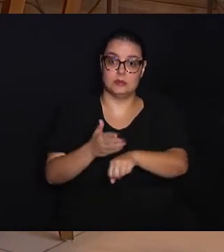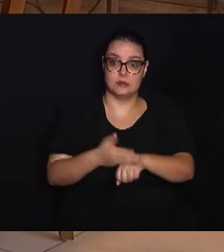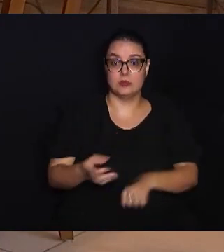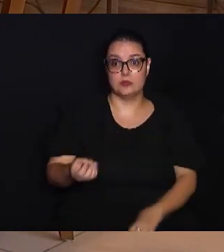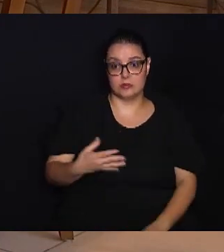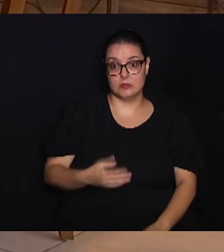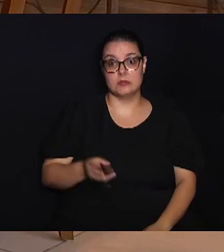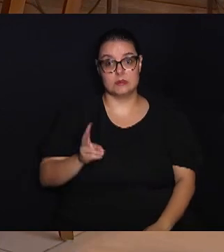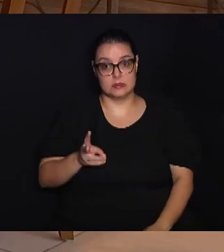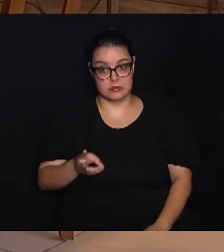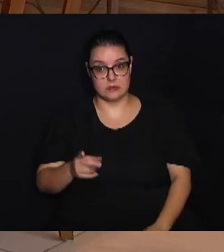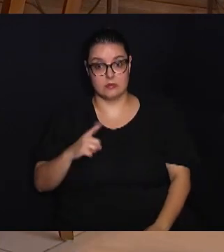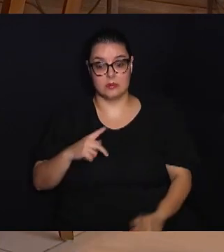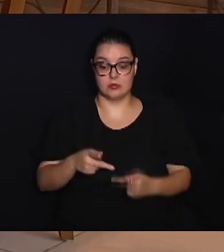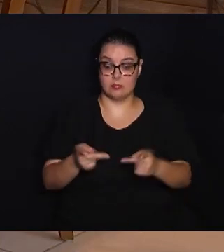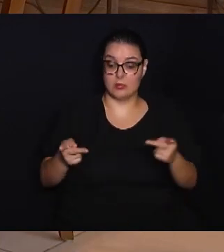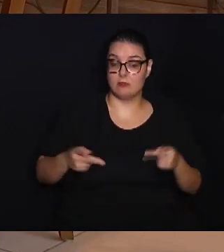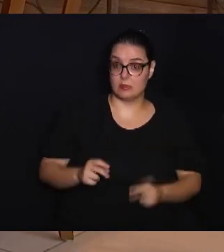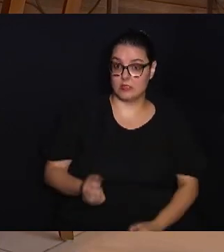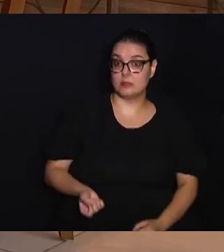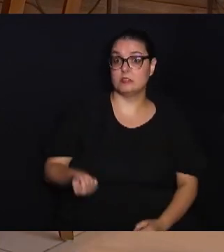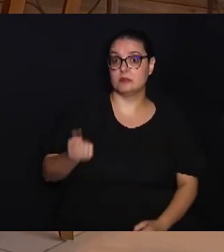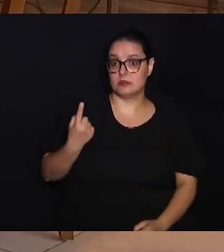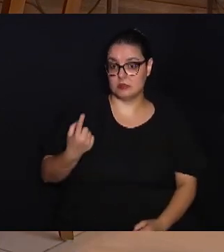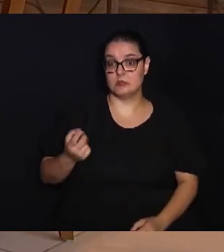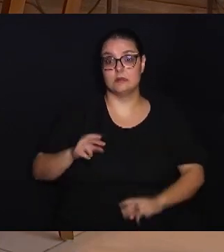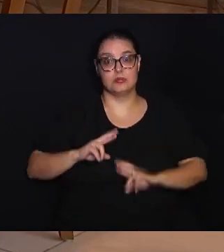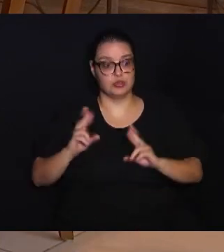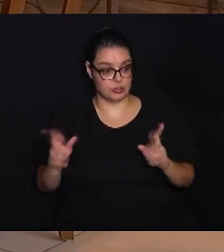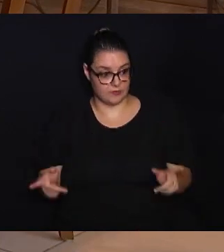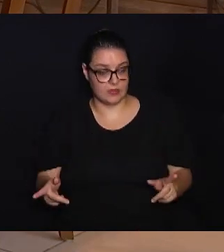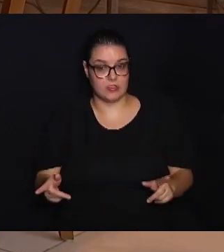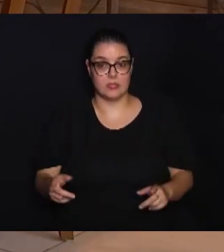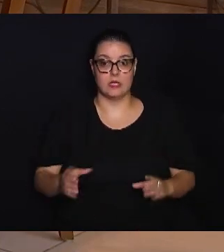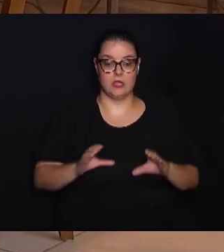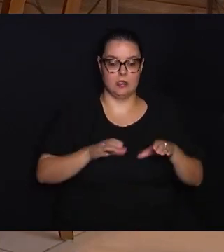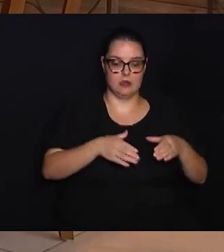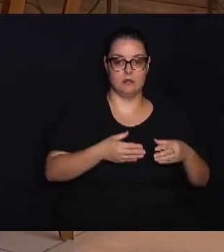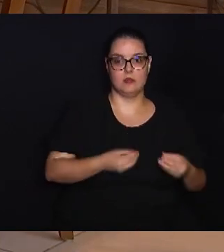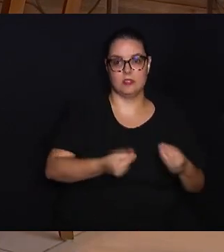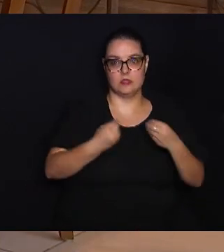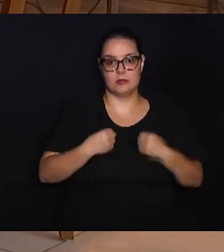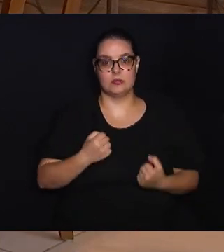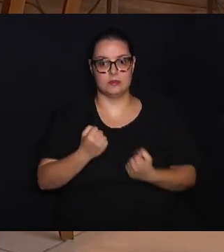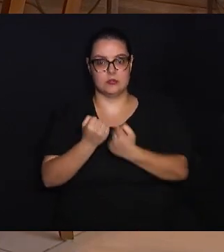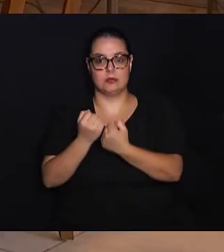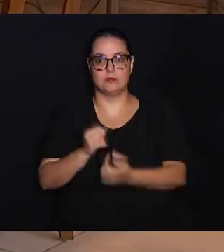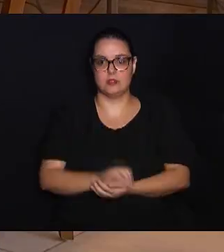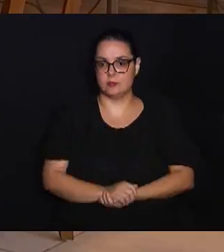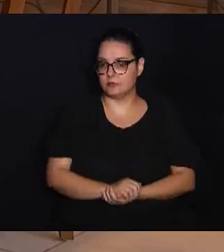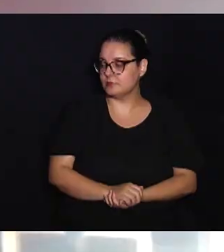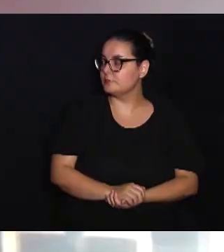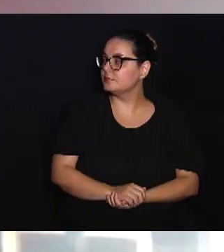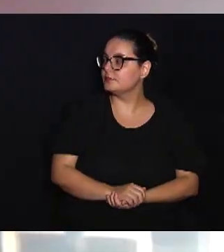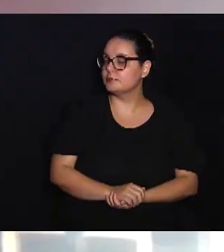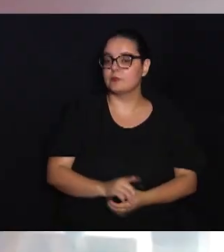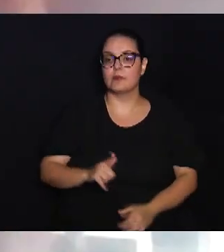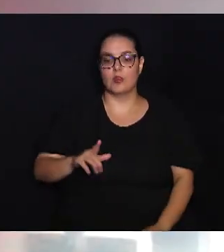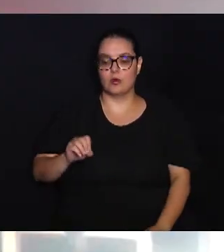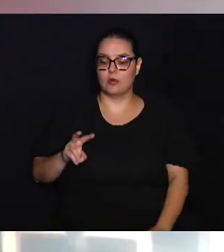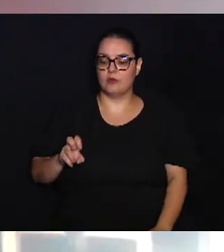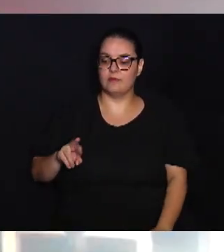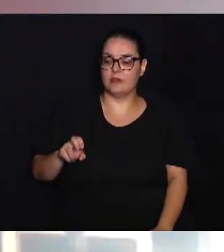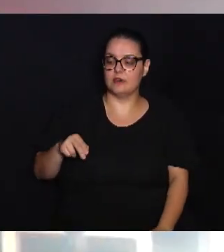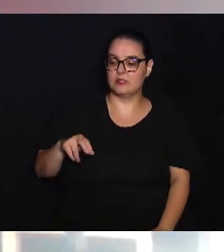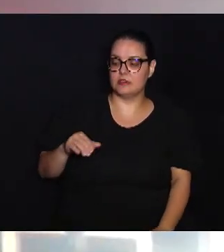passando os treinamentos novos cada vez que surge uma pizza diferente a equipe da franqueadora está nos dando esse suporte estamos